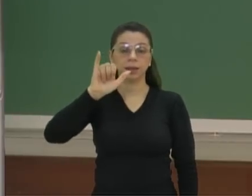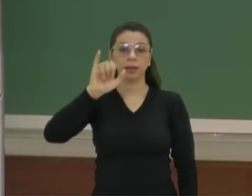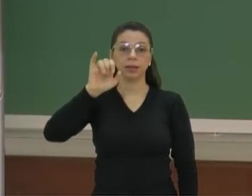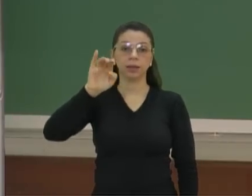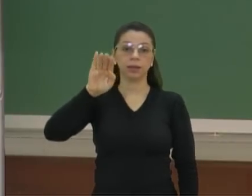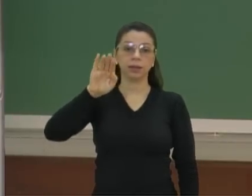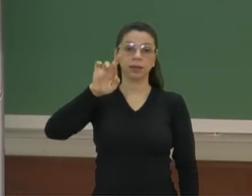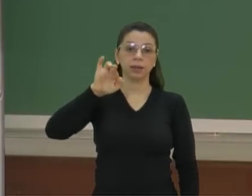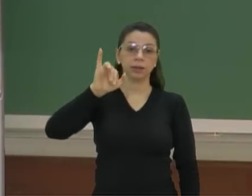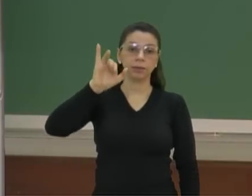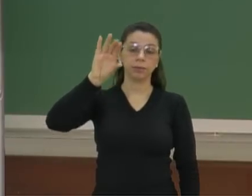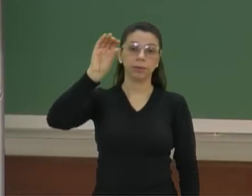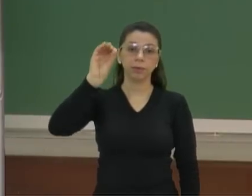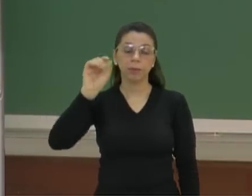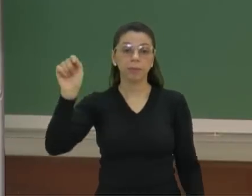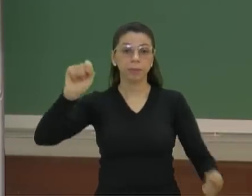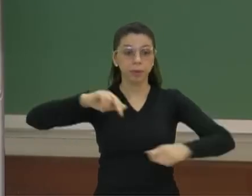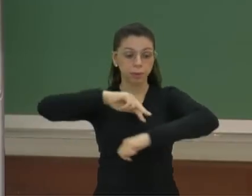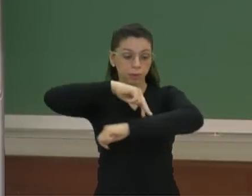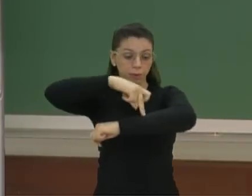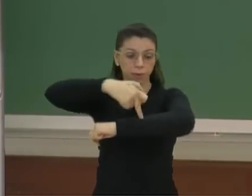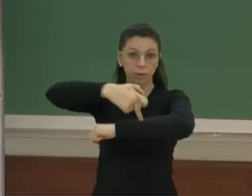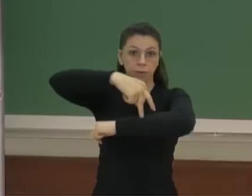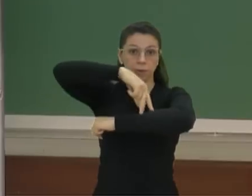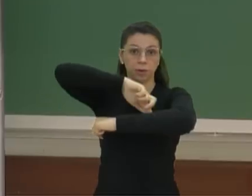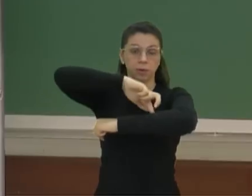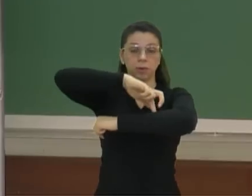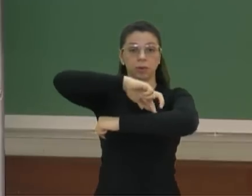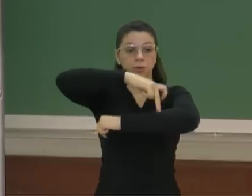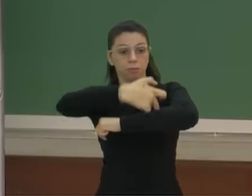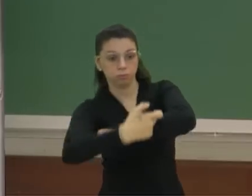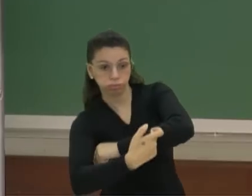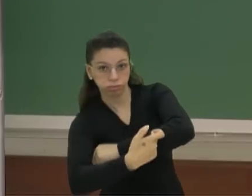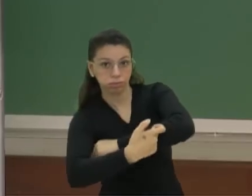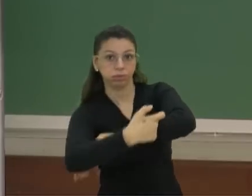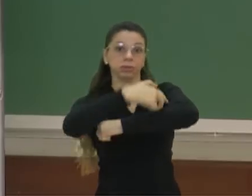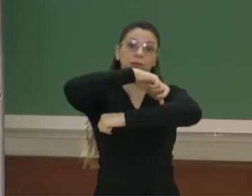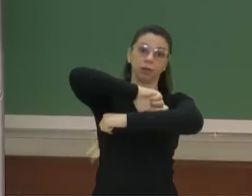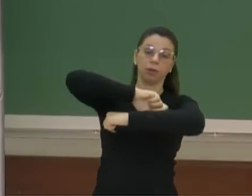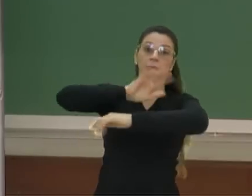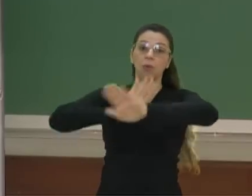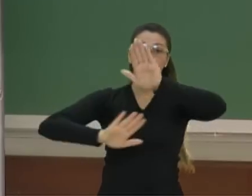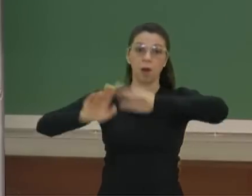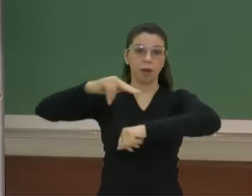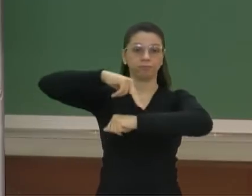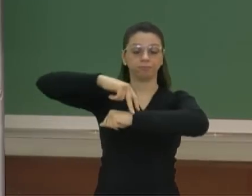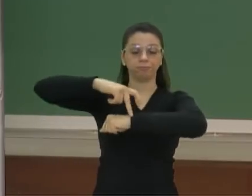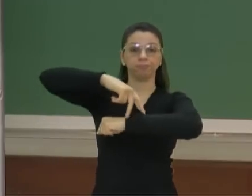que estar equilibrado e não cair nem para a esquerda nem para a direita.